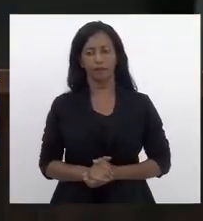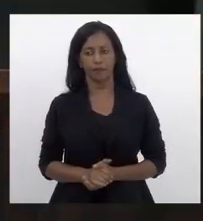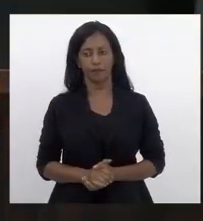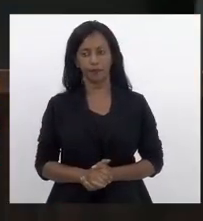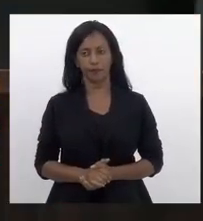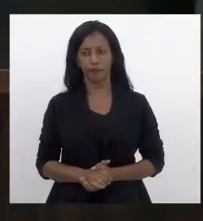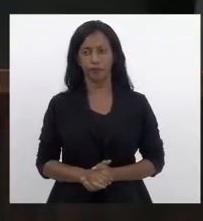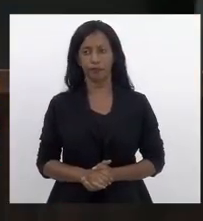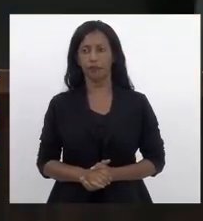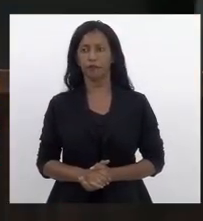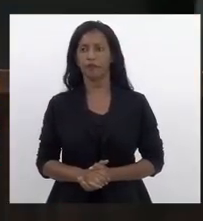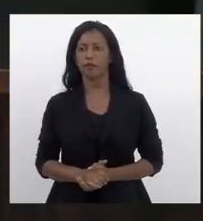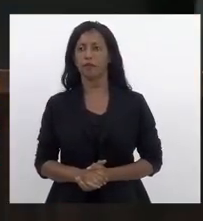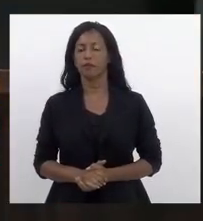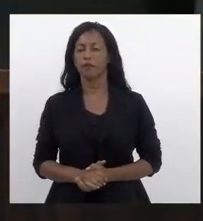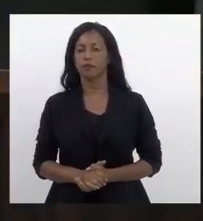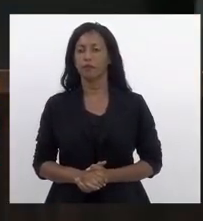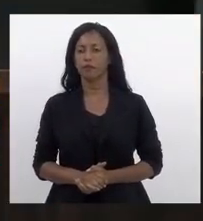vou